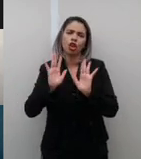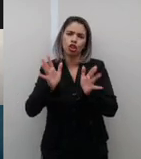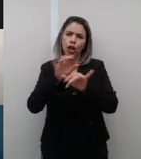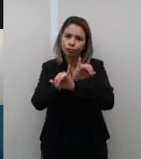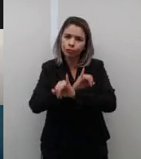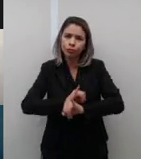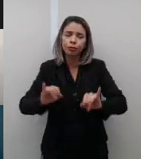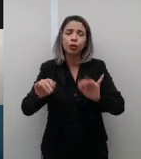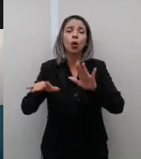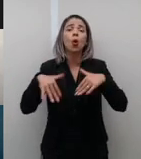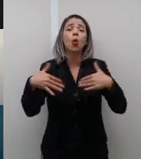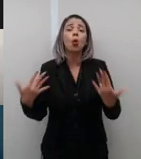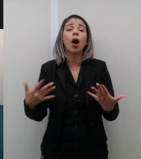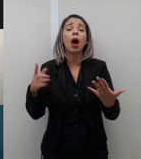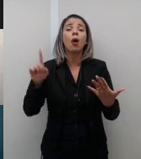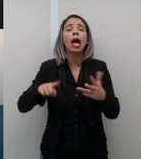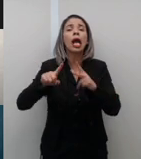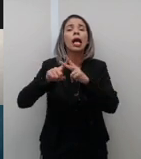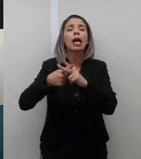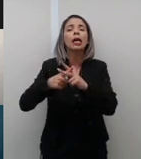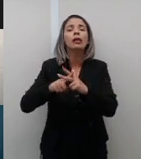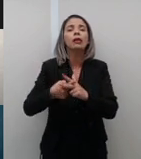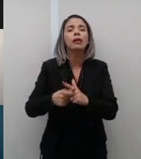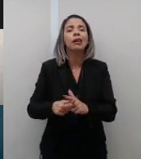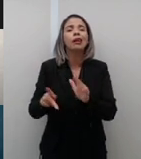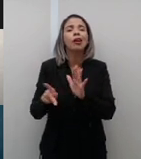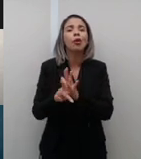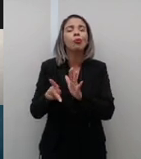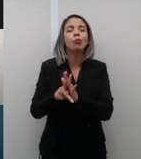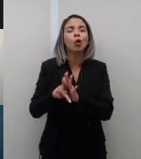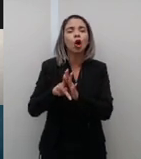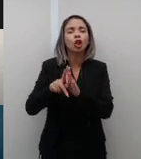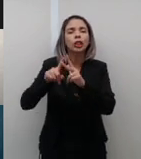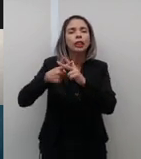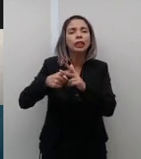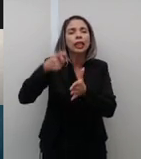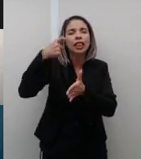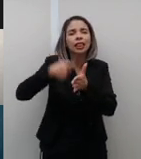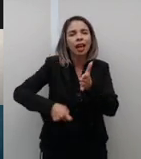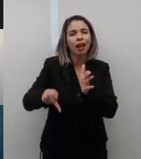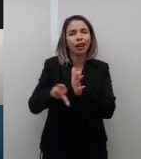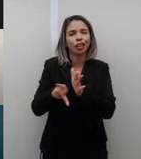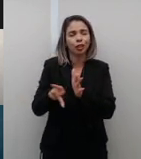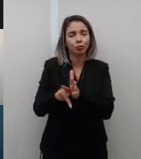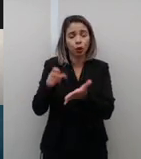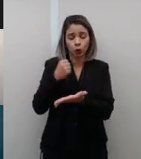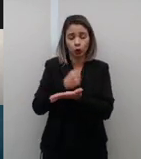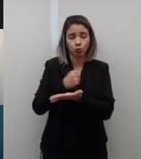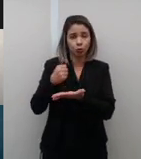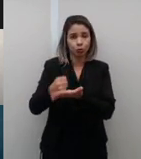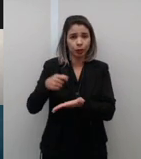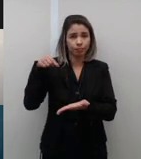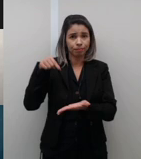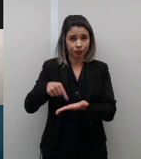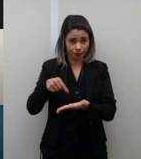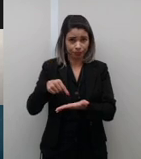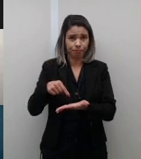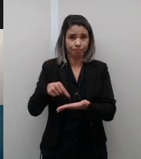serem aplicados no campo da atualização monetária do crédito. Sustenta a